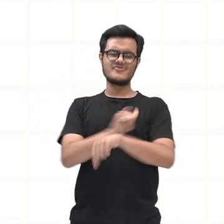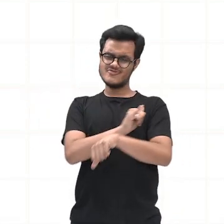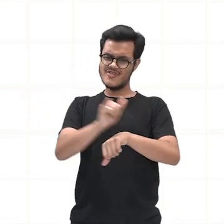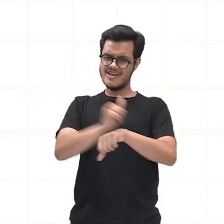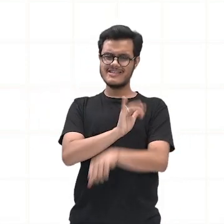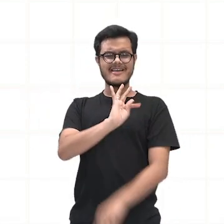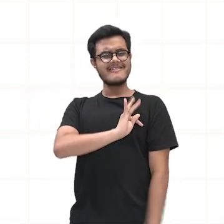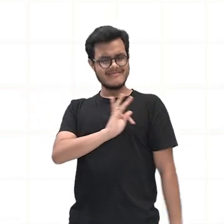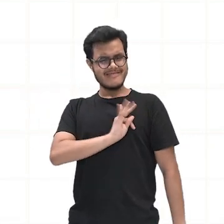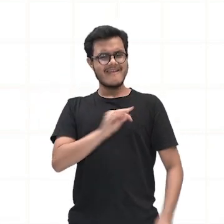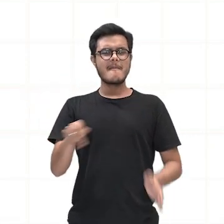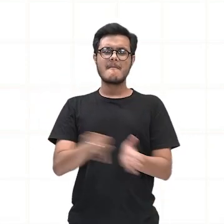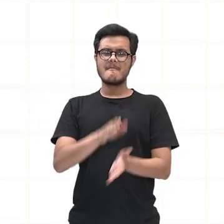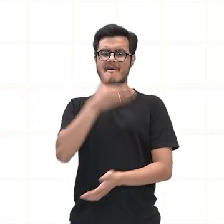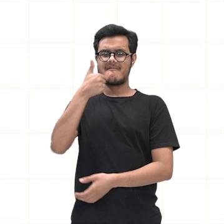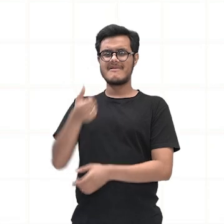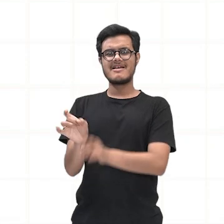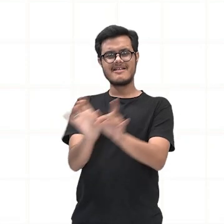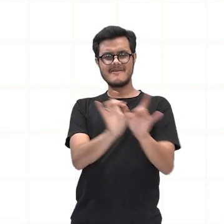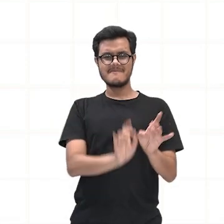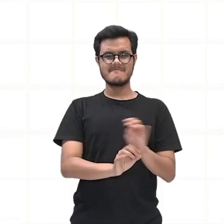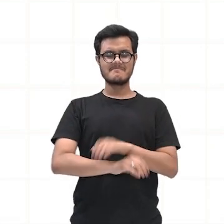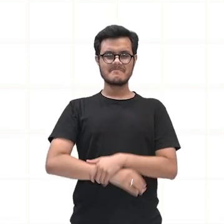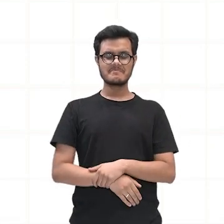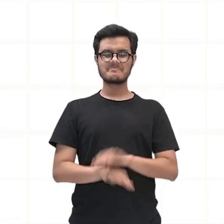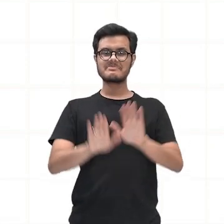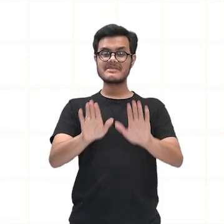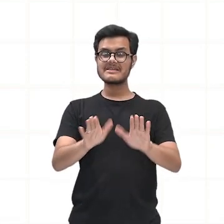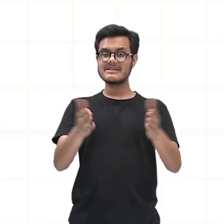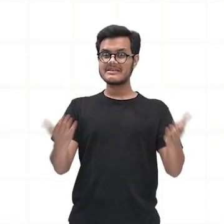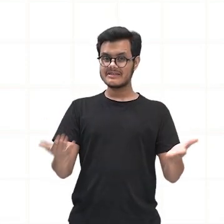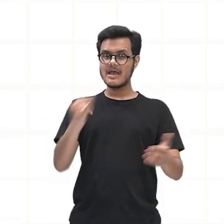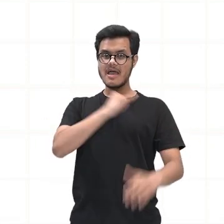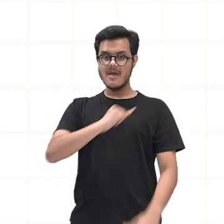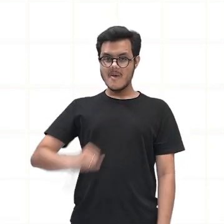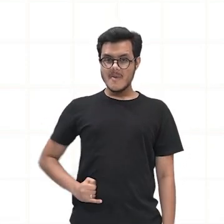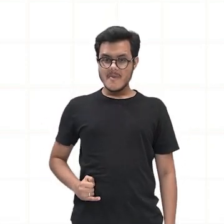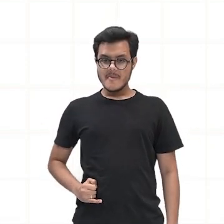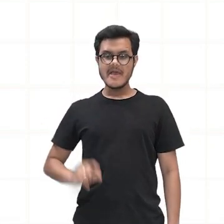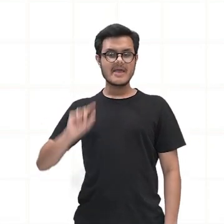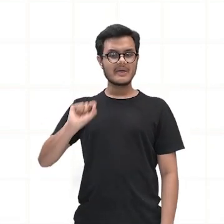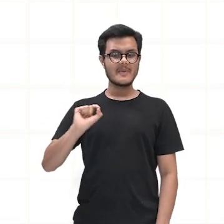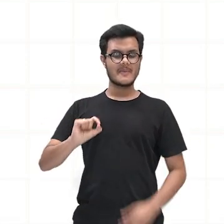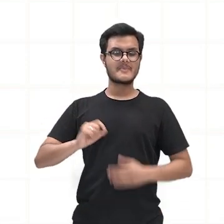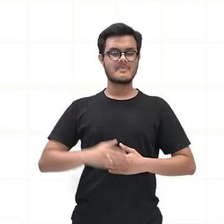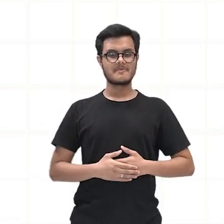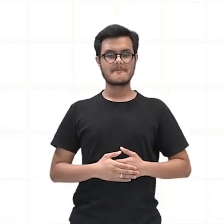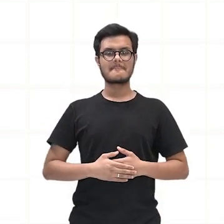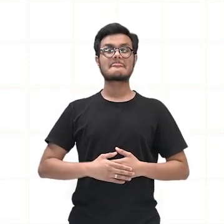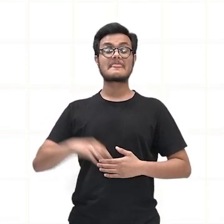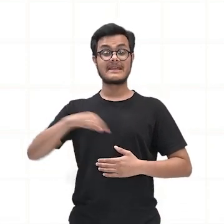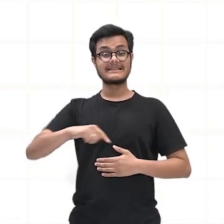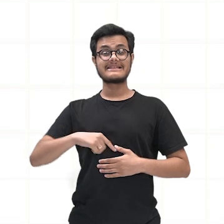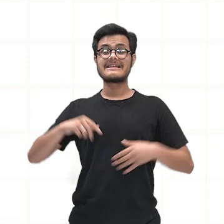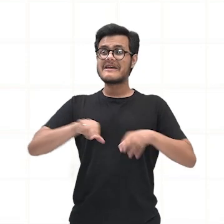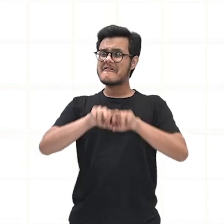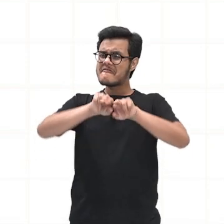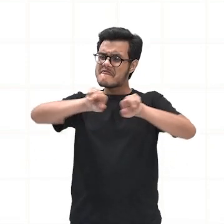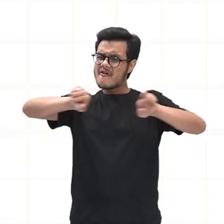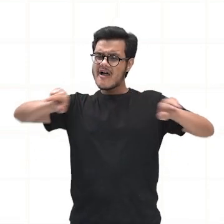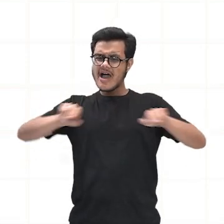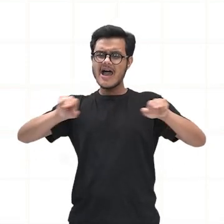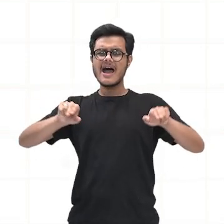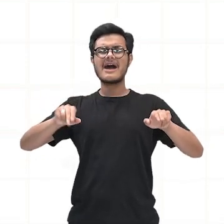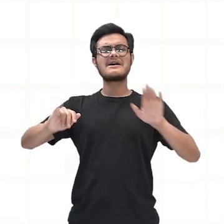estratégico, tá? Nós vamos ver que o Império Bizantino vai herdar aí toda essa mistura, essa variedade